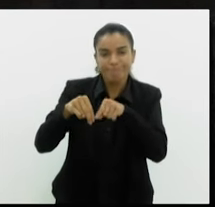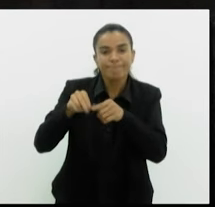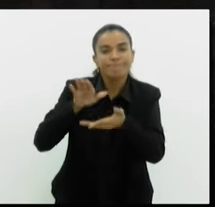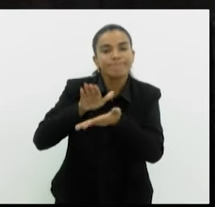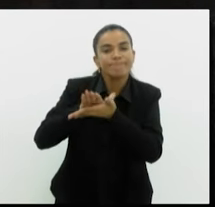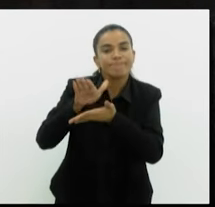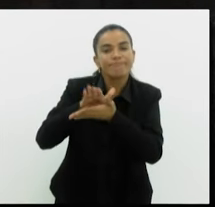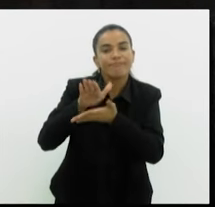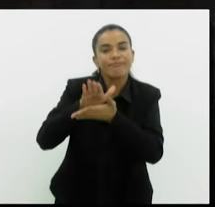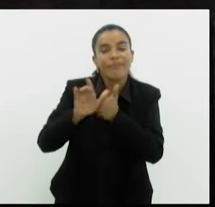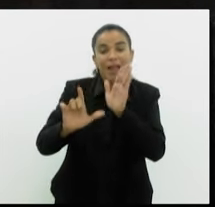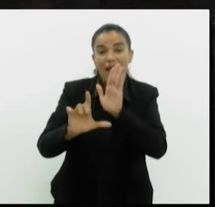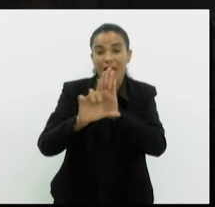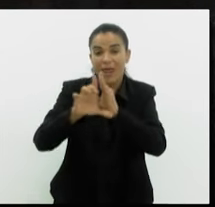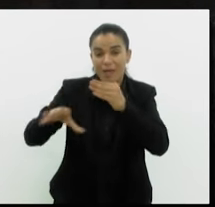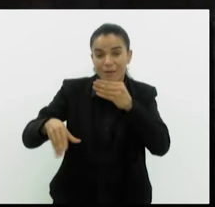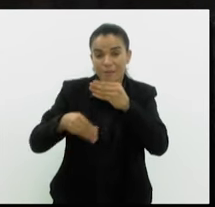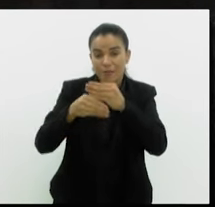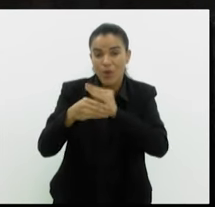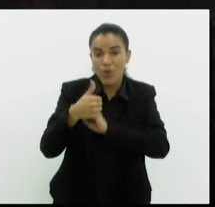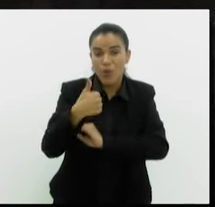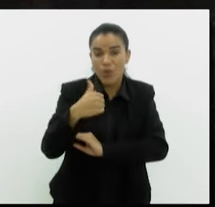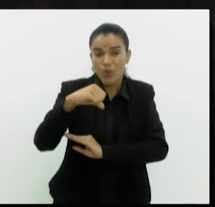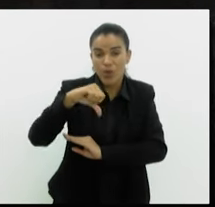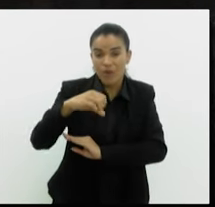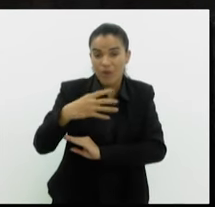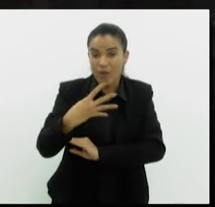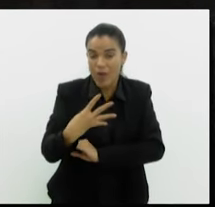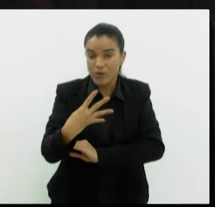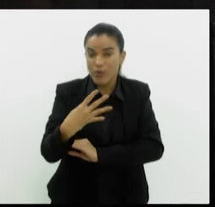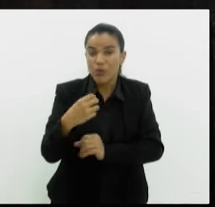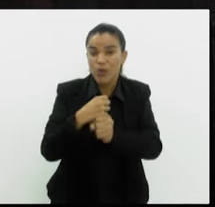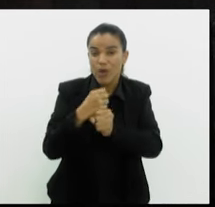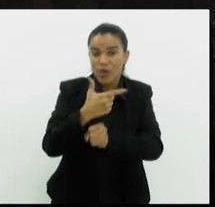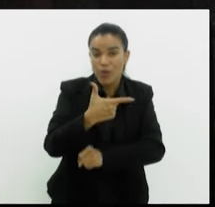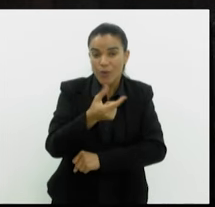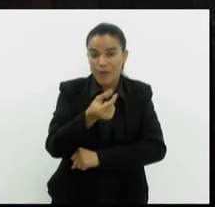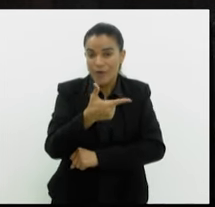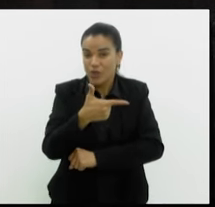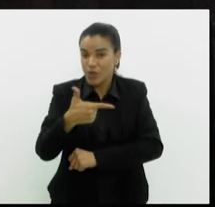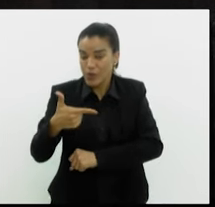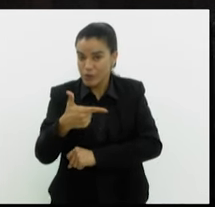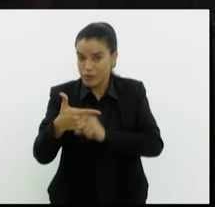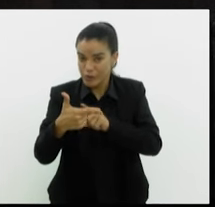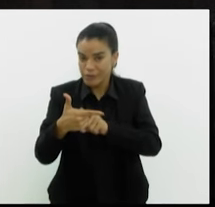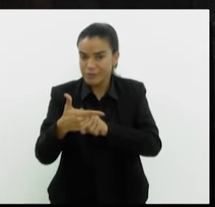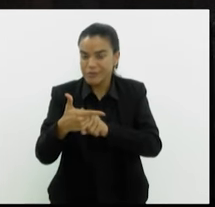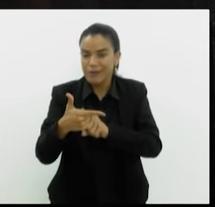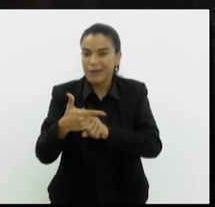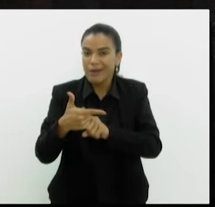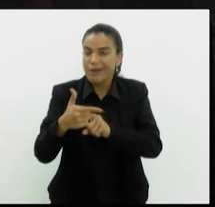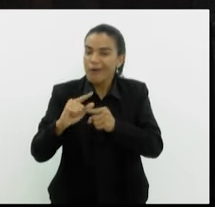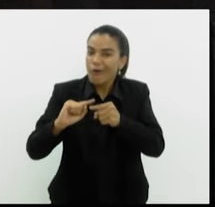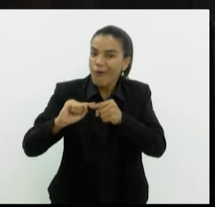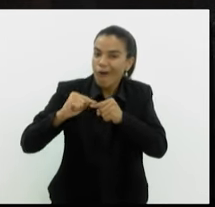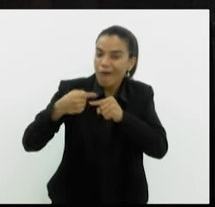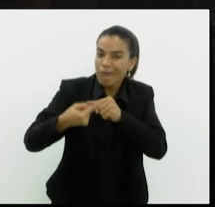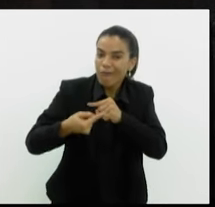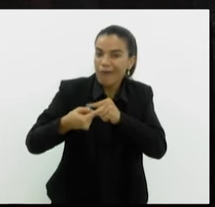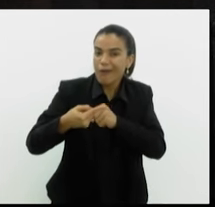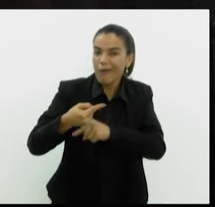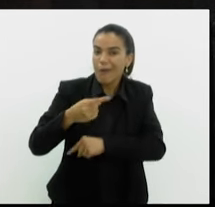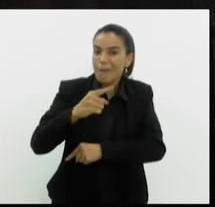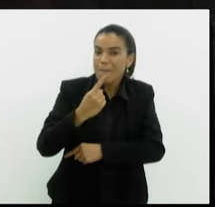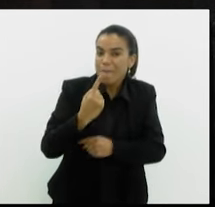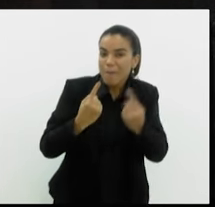publicou a Lei Complementar 194 de 22. No dia seguinte, que usurpou, entre 1º